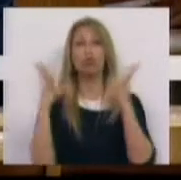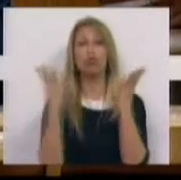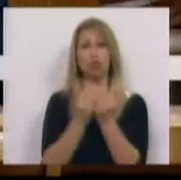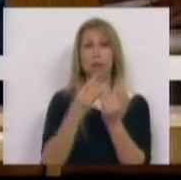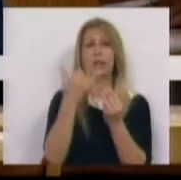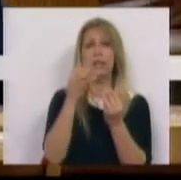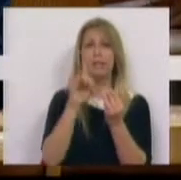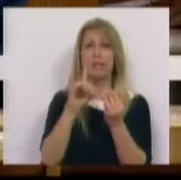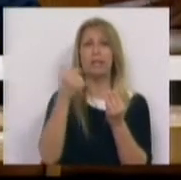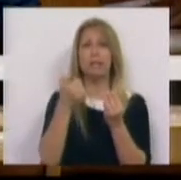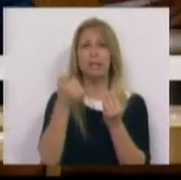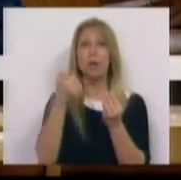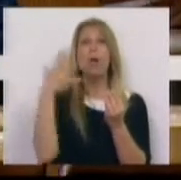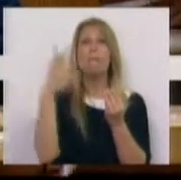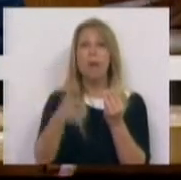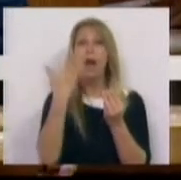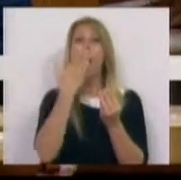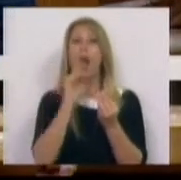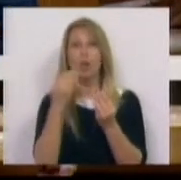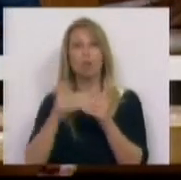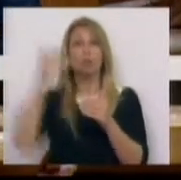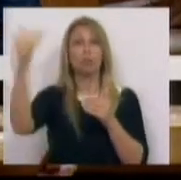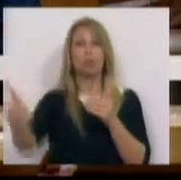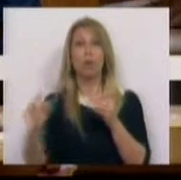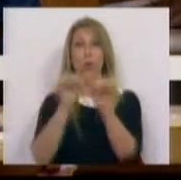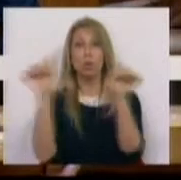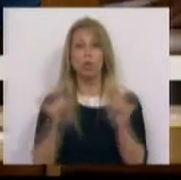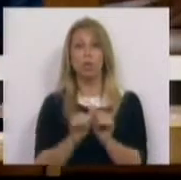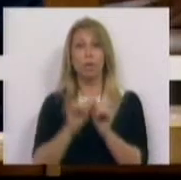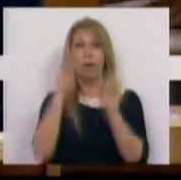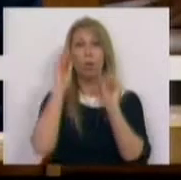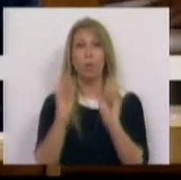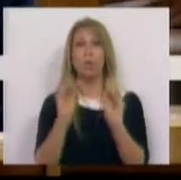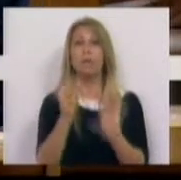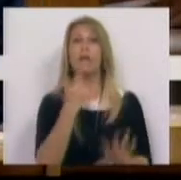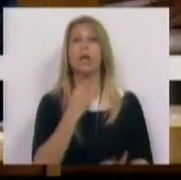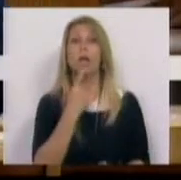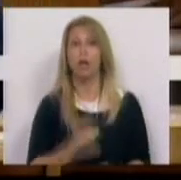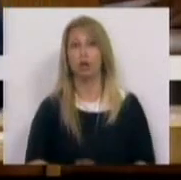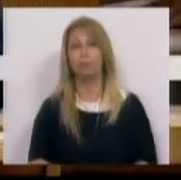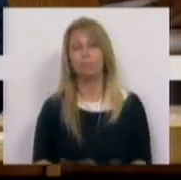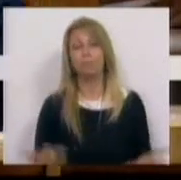mil alunos que estão fora do sistema de ensino de inglês. E por isso,